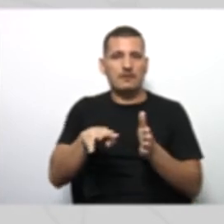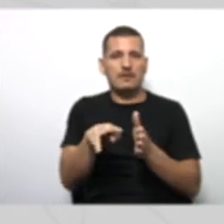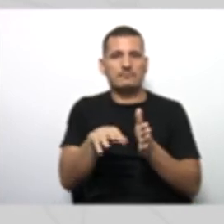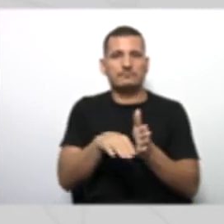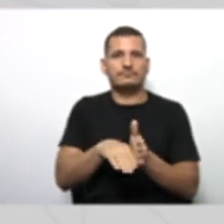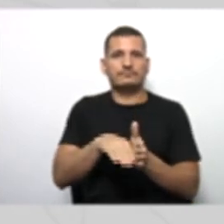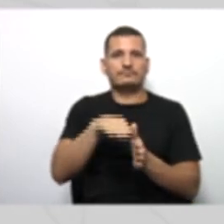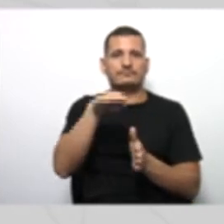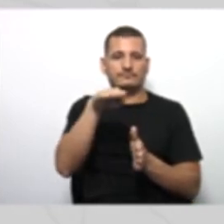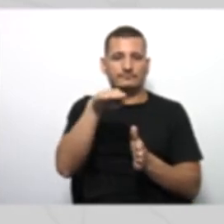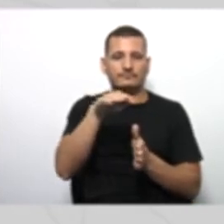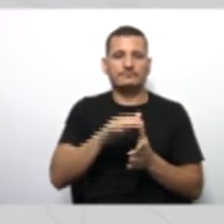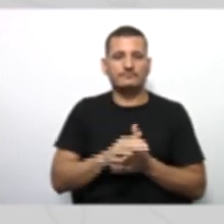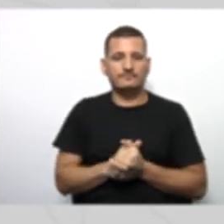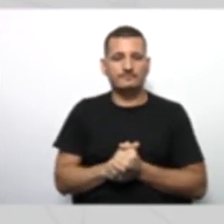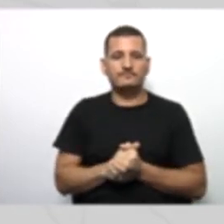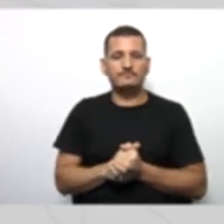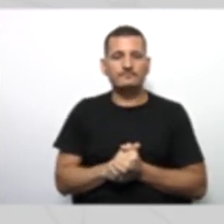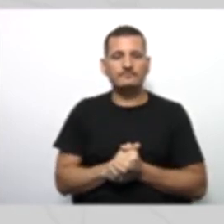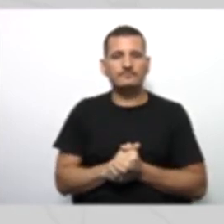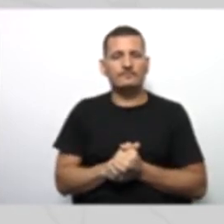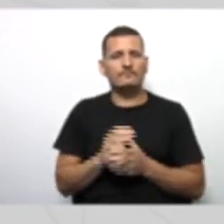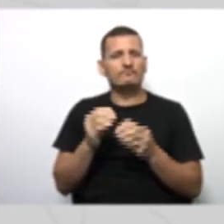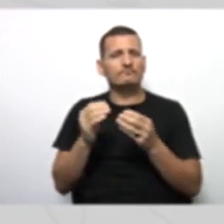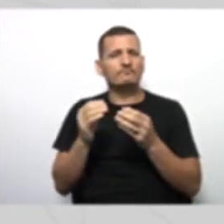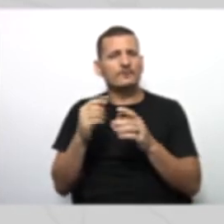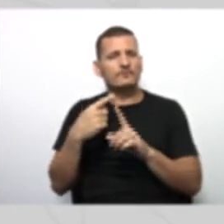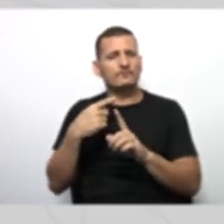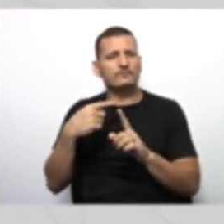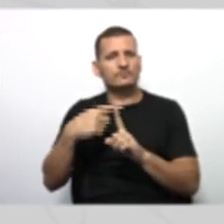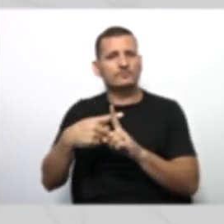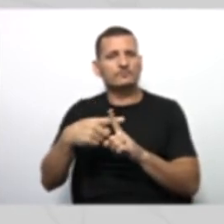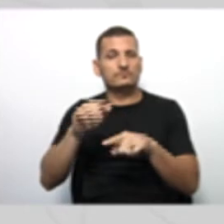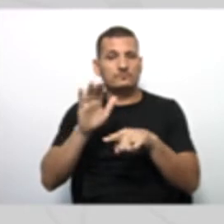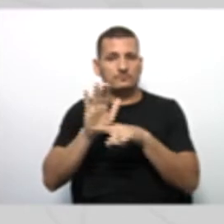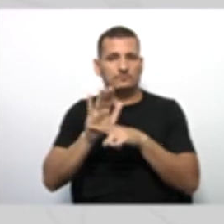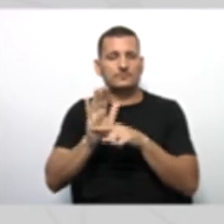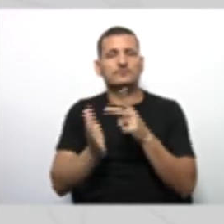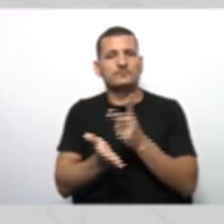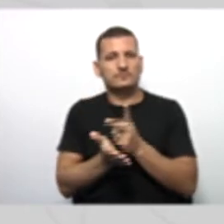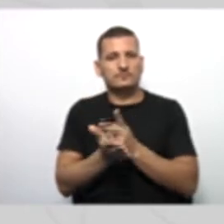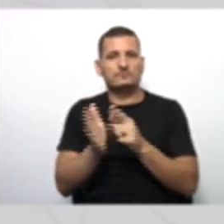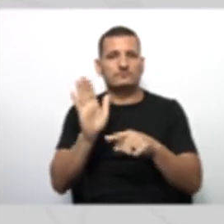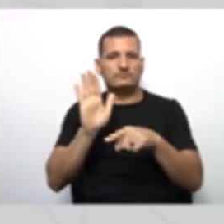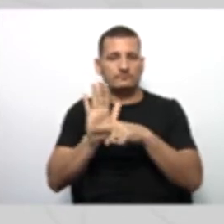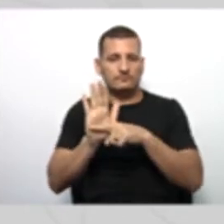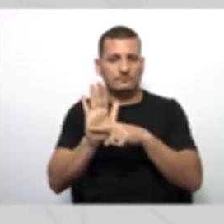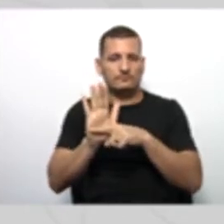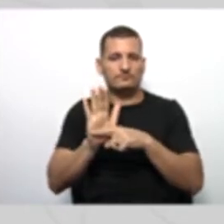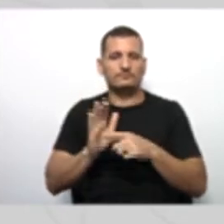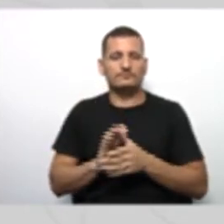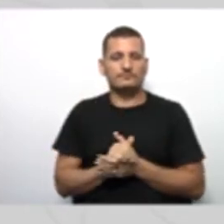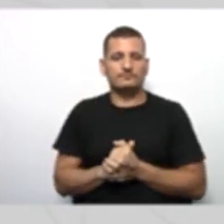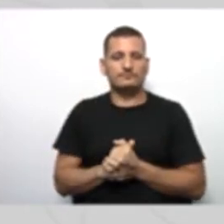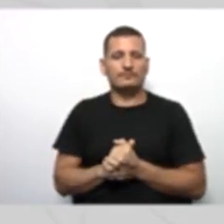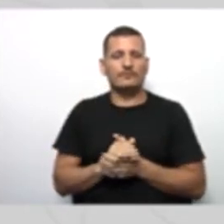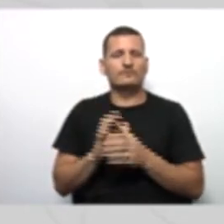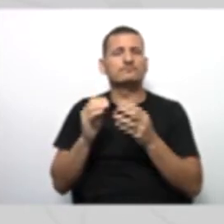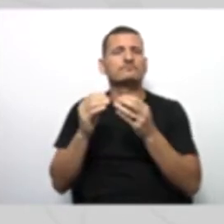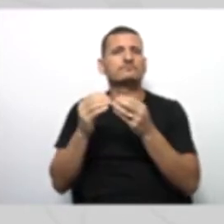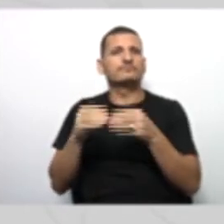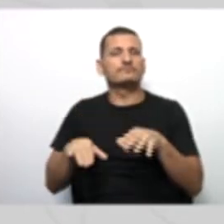ele. Aqui eu vou ter uma classificação do impacto versus a probabilidade. A resposta, qual é a atividade que